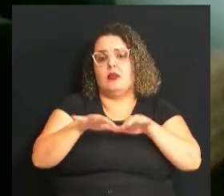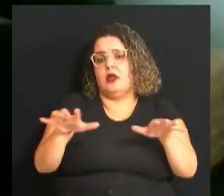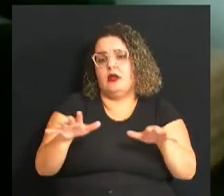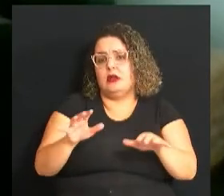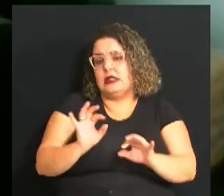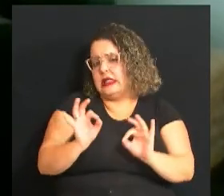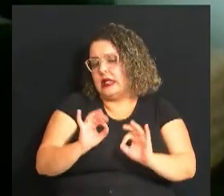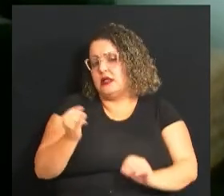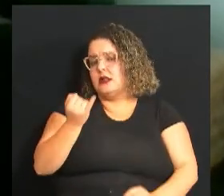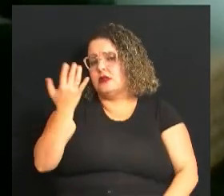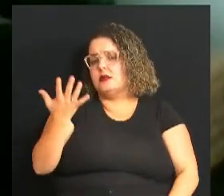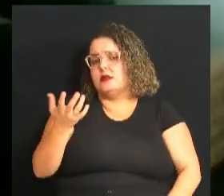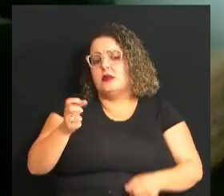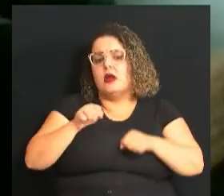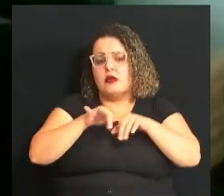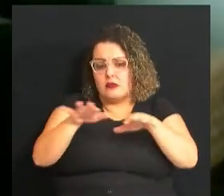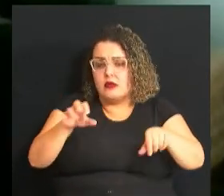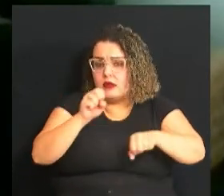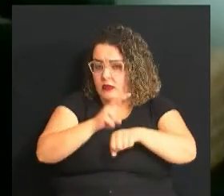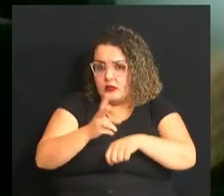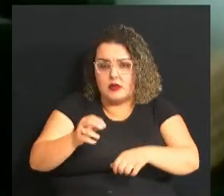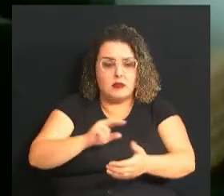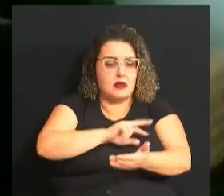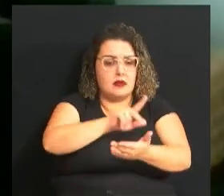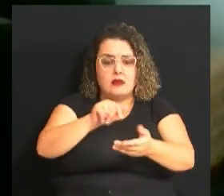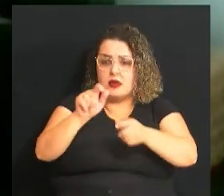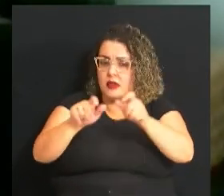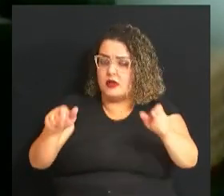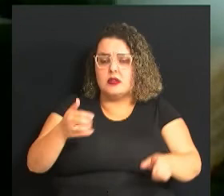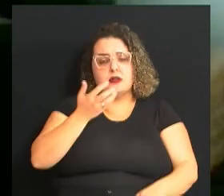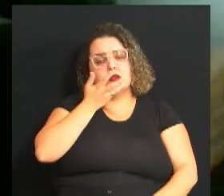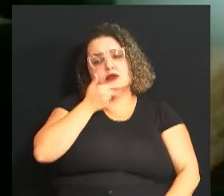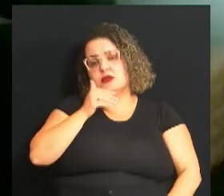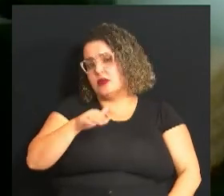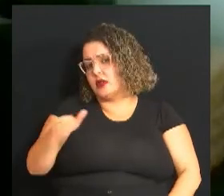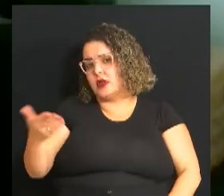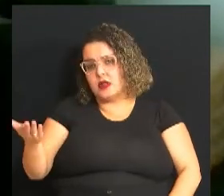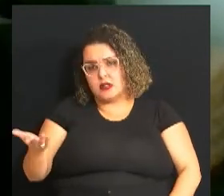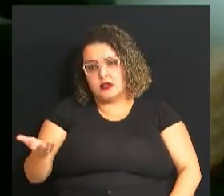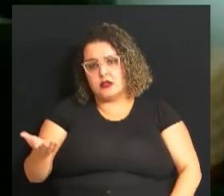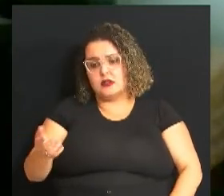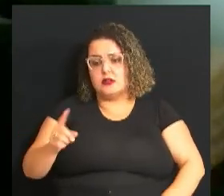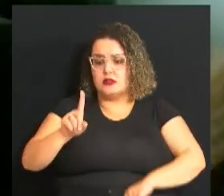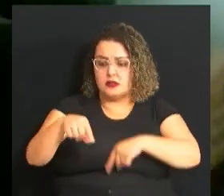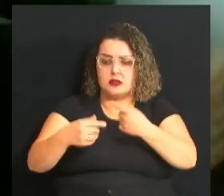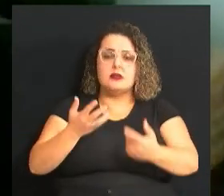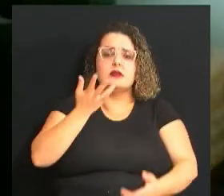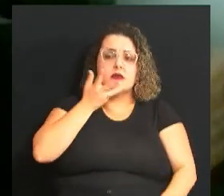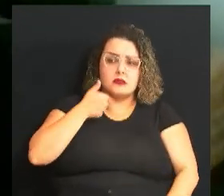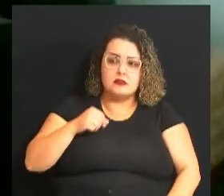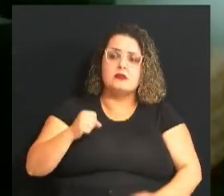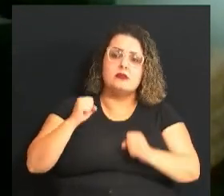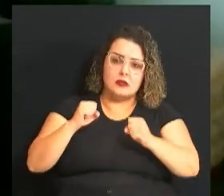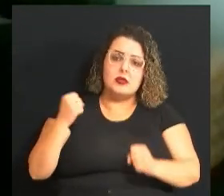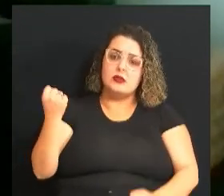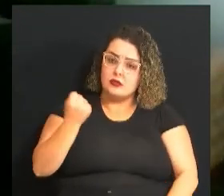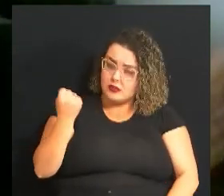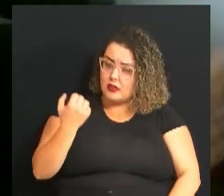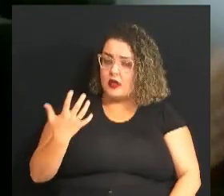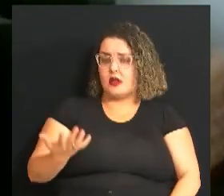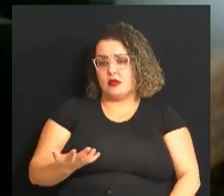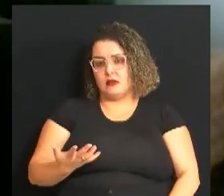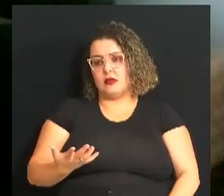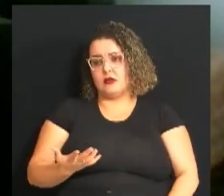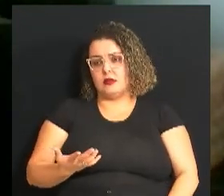mas ela vai transmitir esse vírus para uma série de outras crianças. E essas outras crianças podem ter um quadro grave.